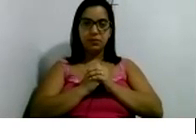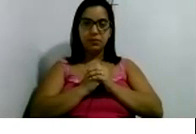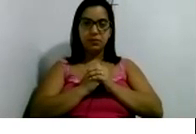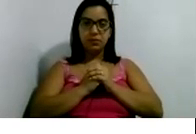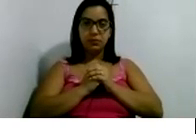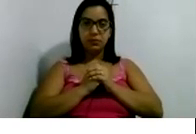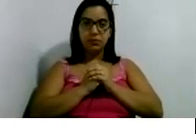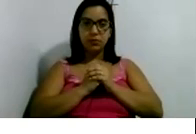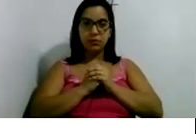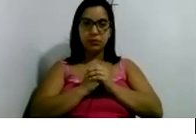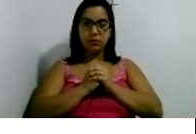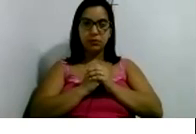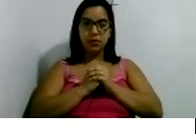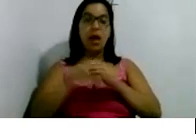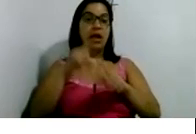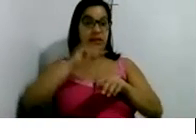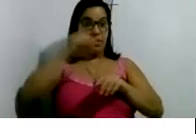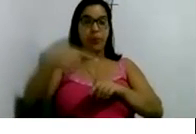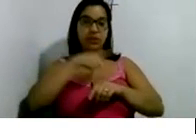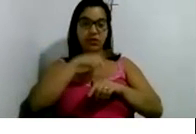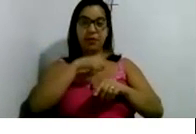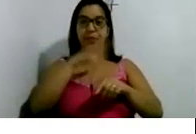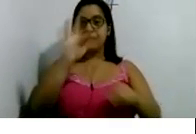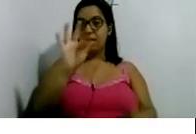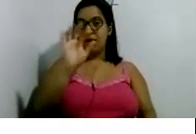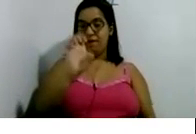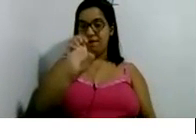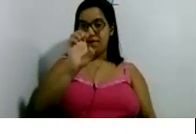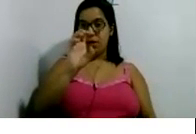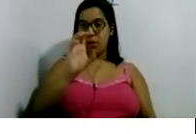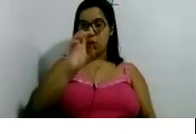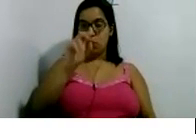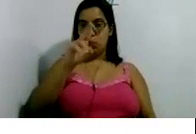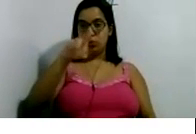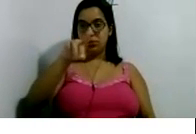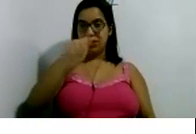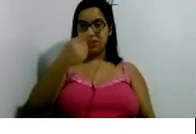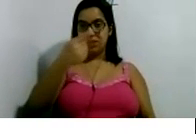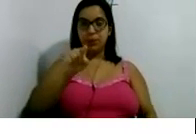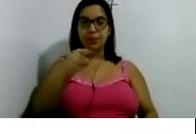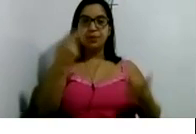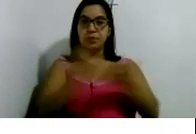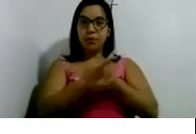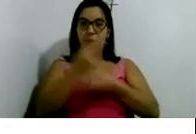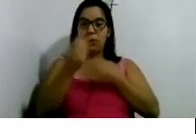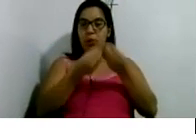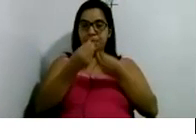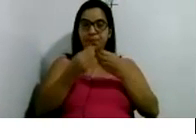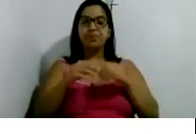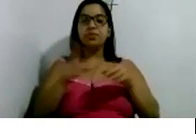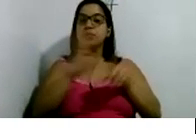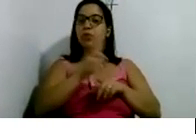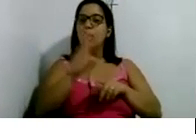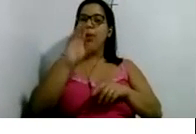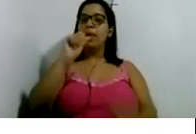Então, depois disso, a gente tem a fecundação. Então, habitualmente, a fecundação ocorre na ampola